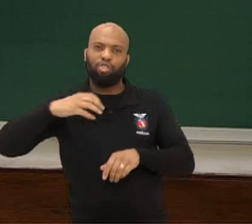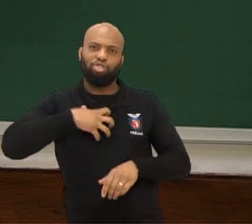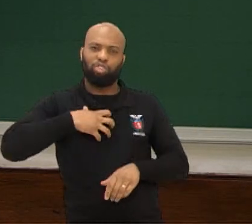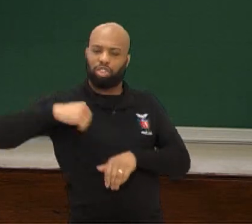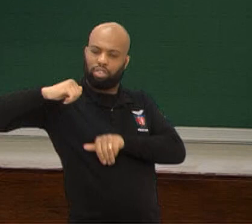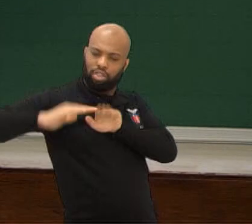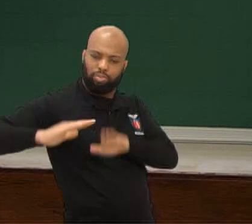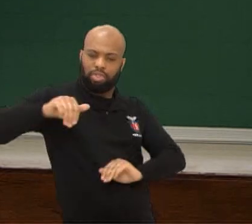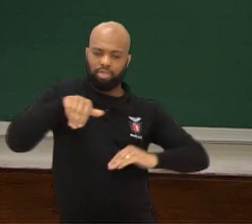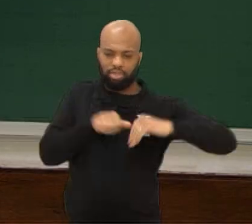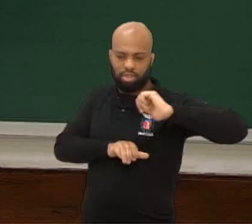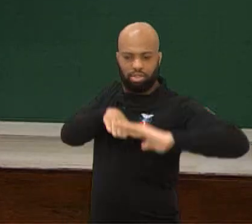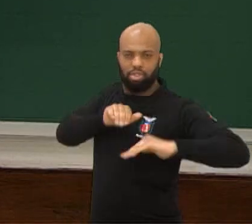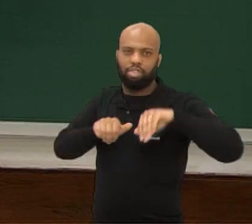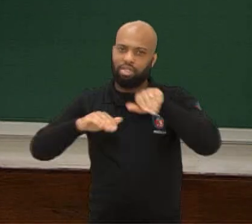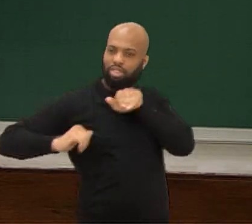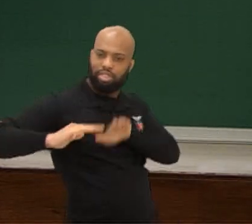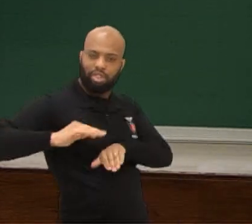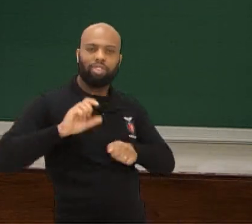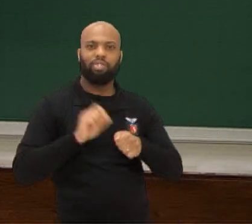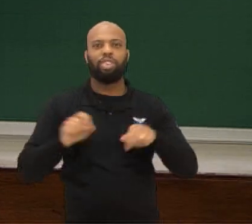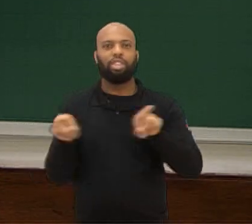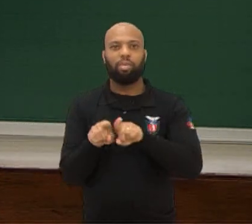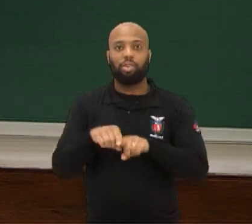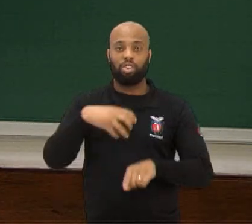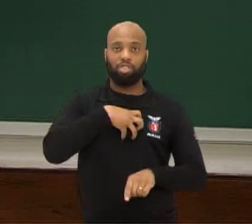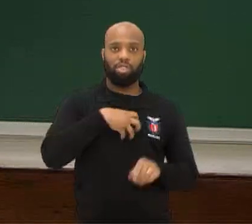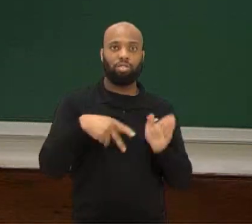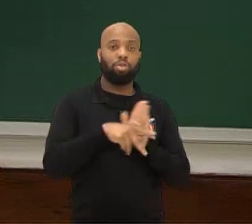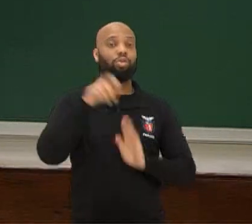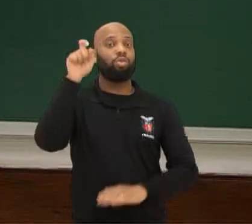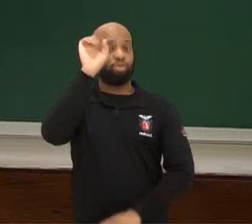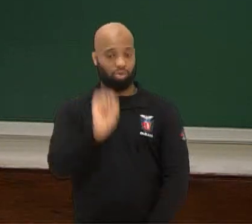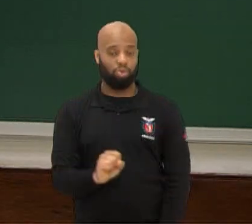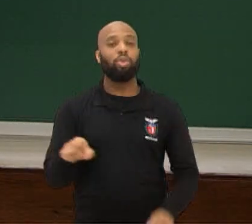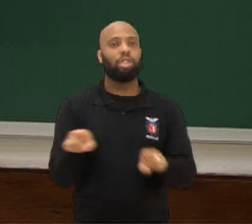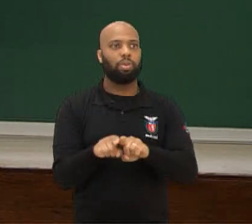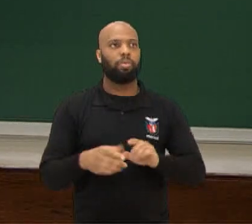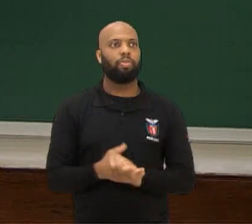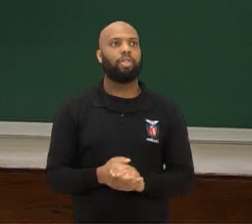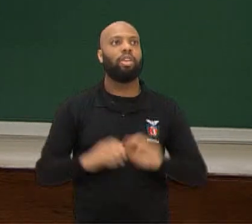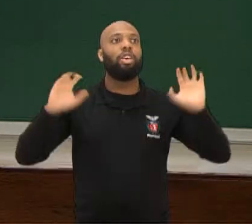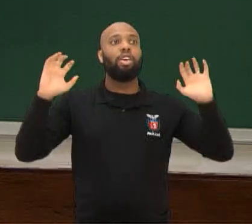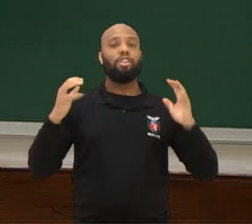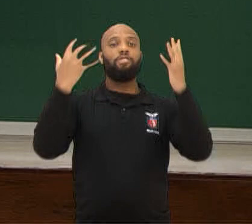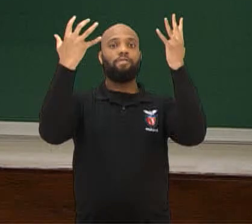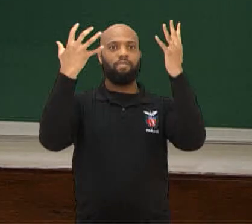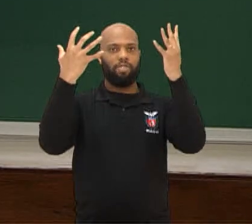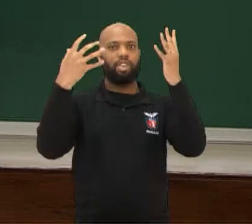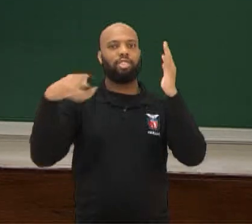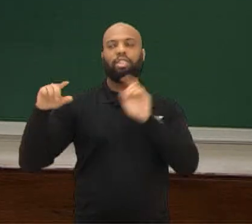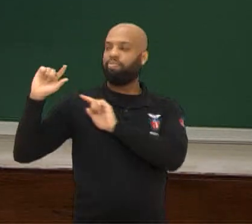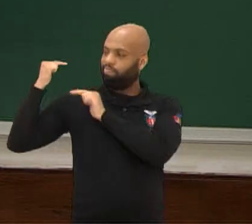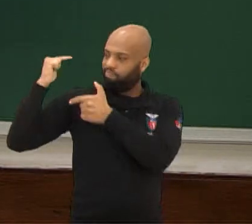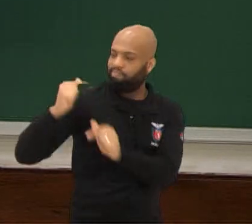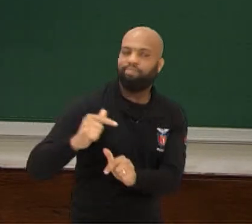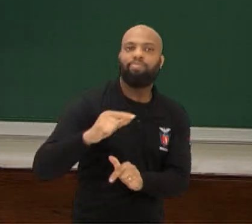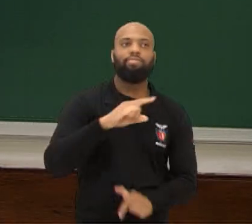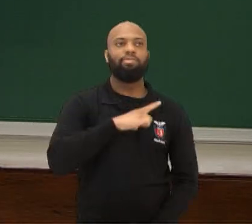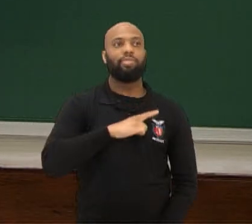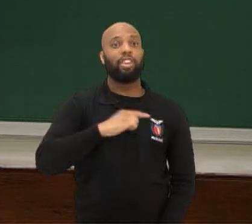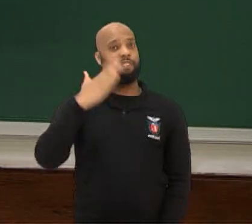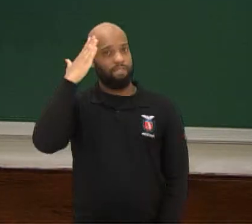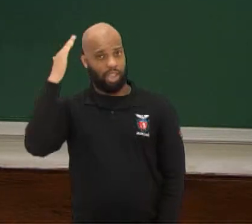feitos nesse tipo de dança ali tradicional da região sul. Festas típicas, então coloquei ali uma que é